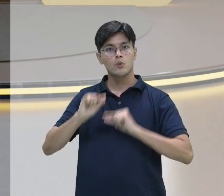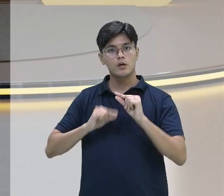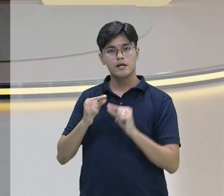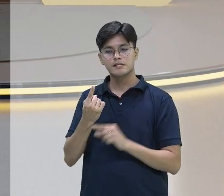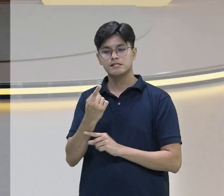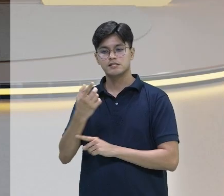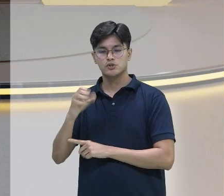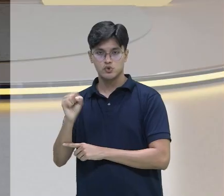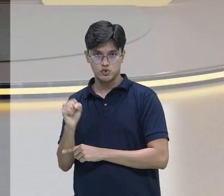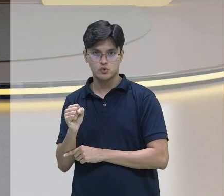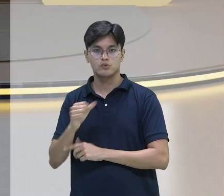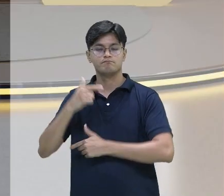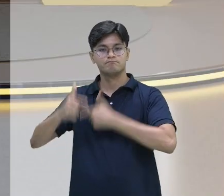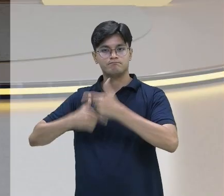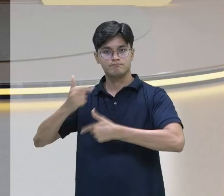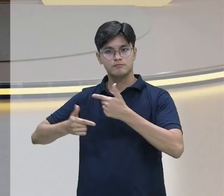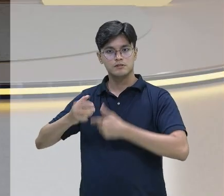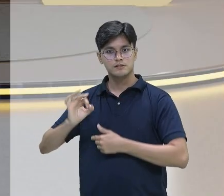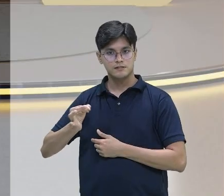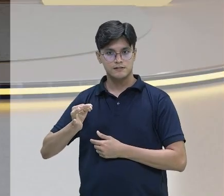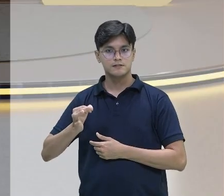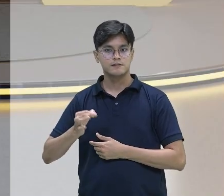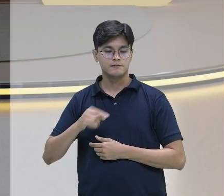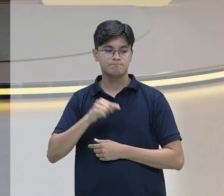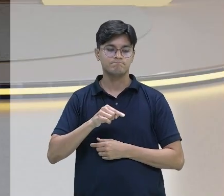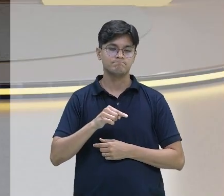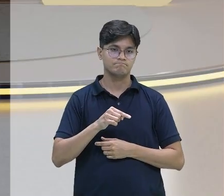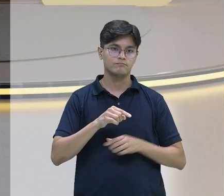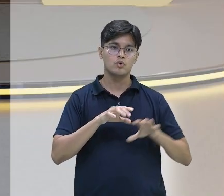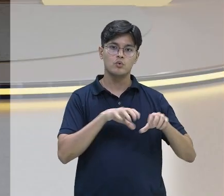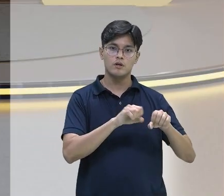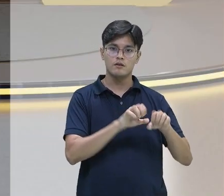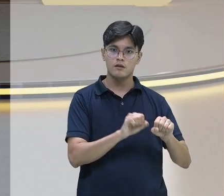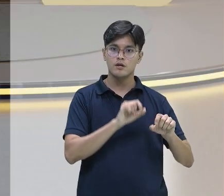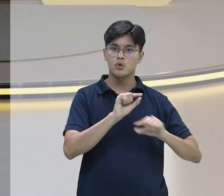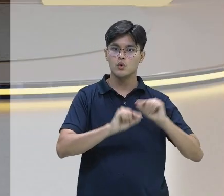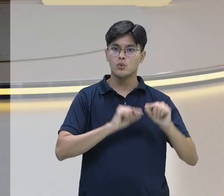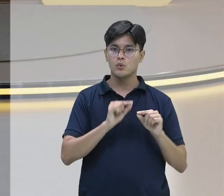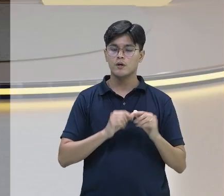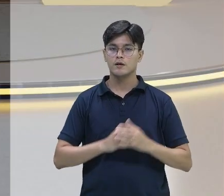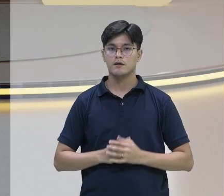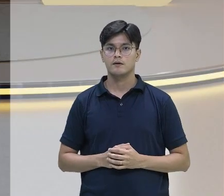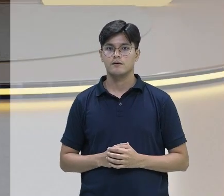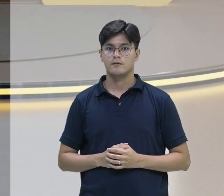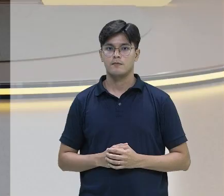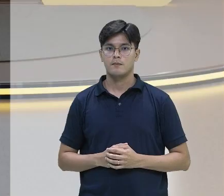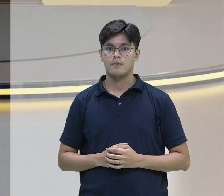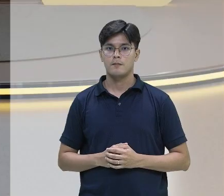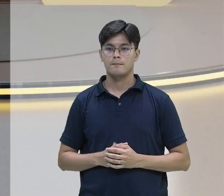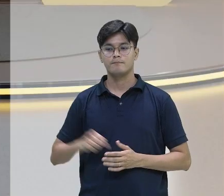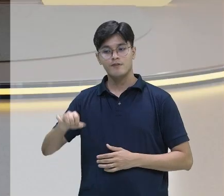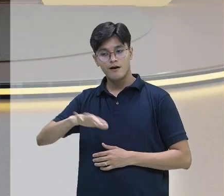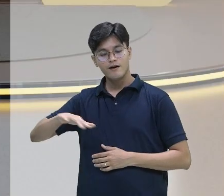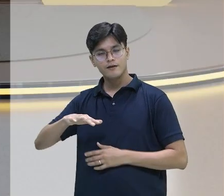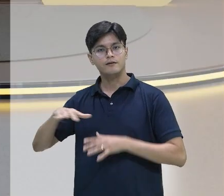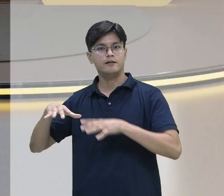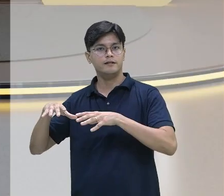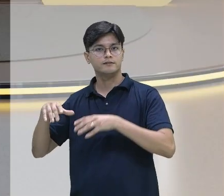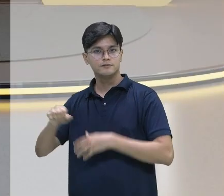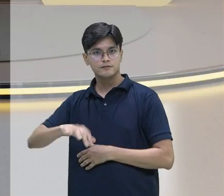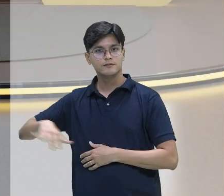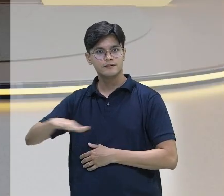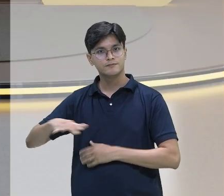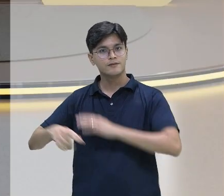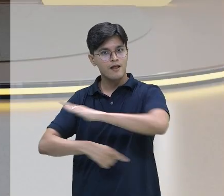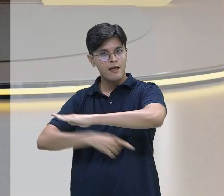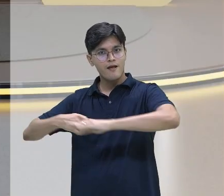fizemos 15 vezes 2 mais 5, totalizando 35, e agora já temos 35 pessoas aí no garimpo legal. Mas passou mais